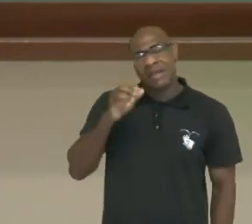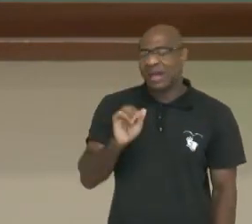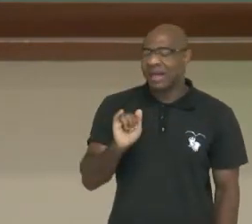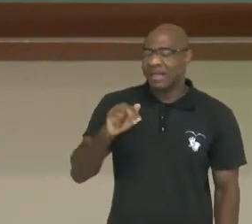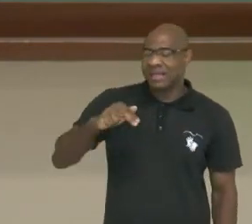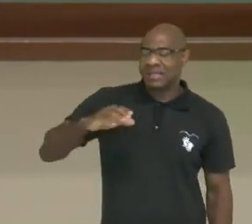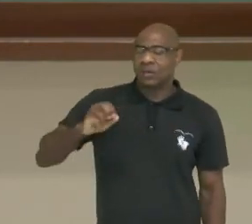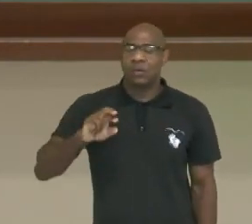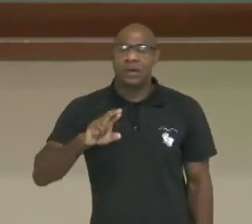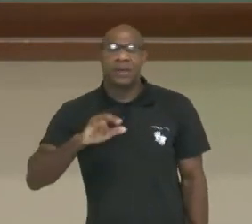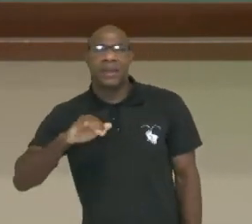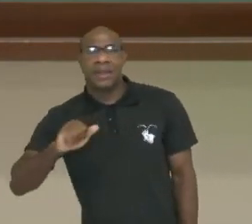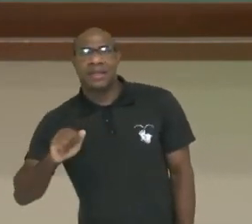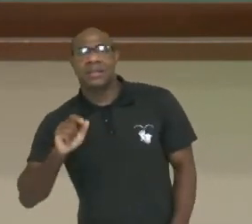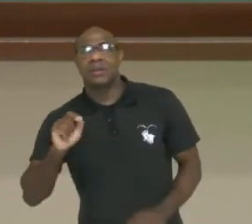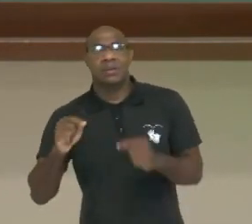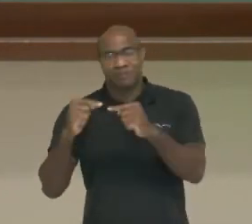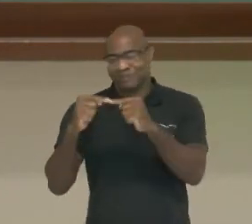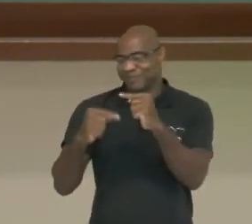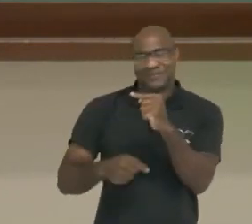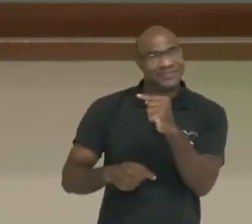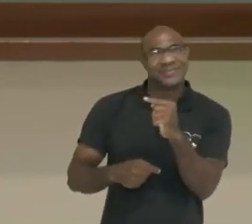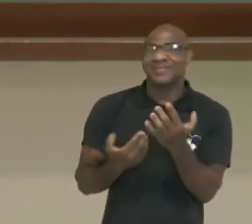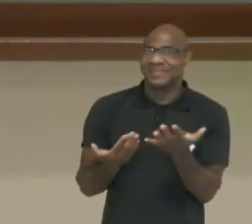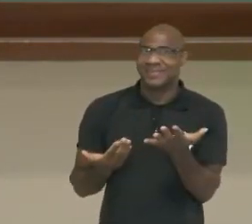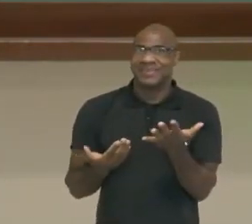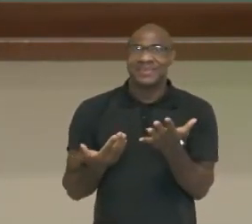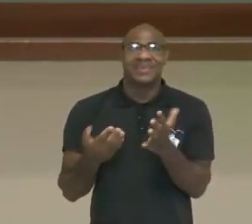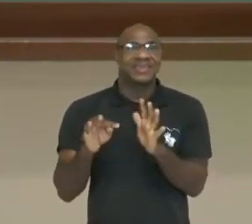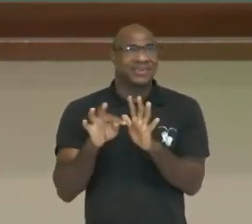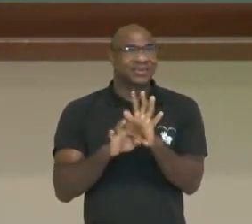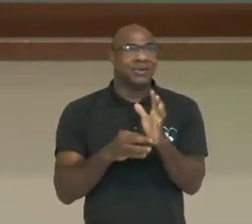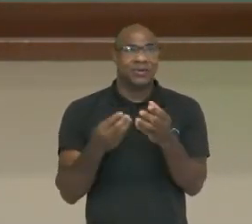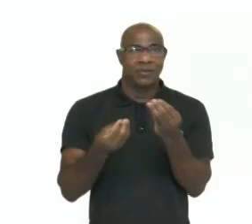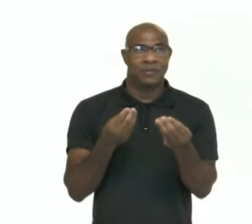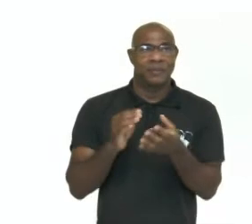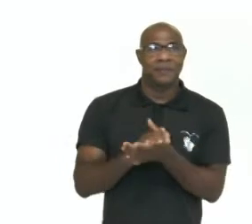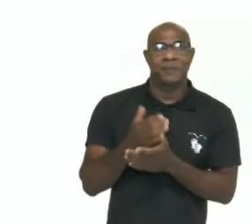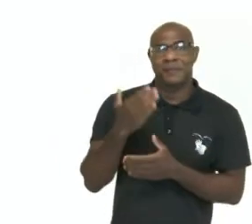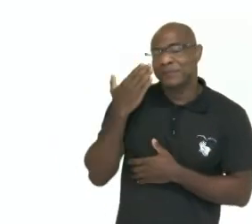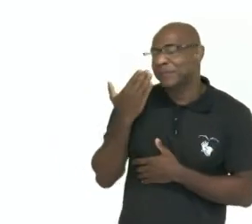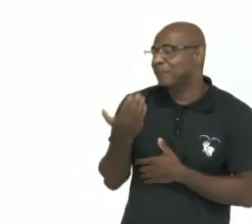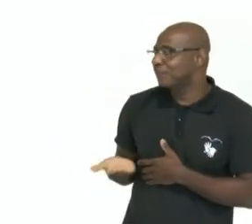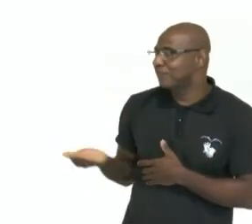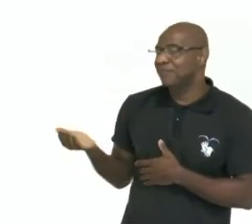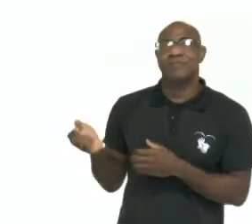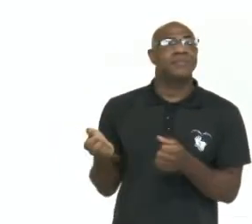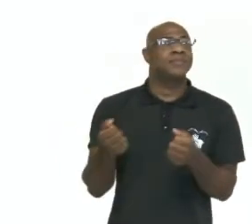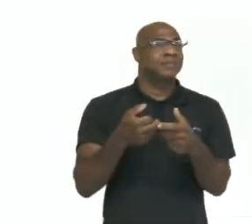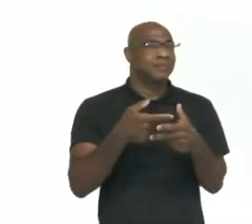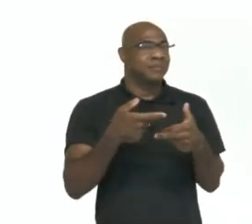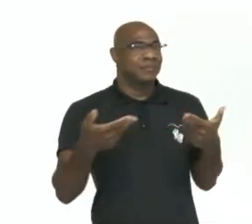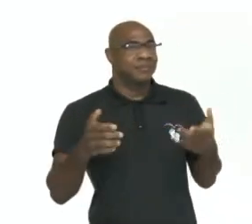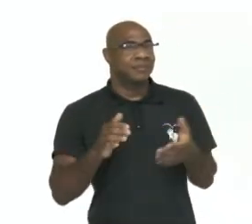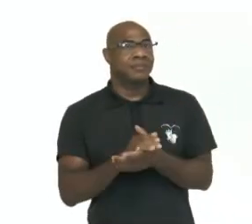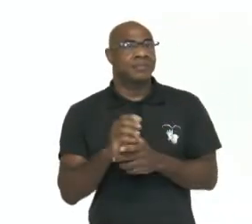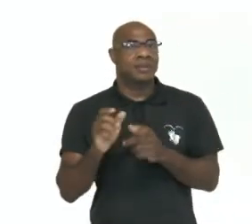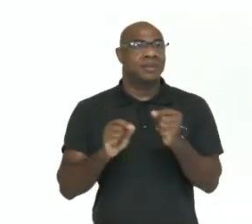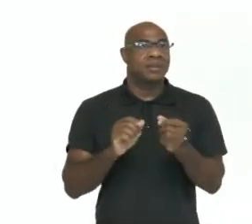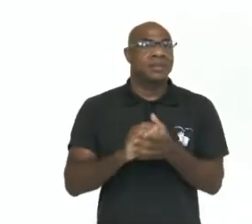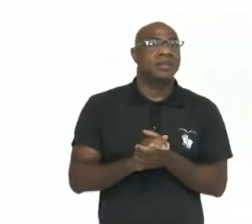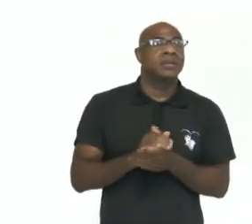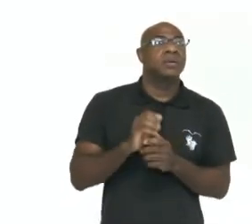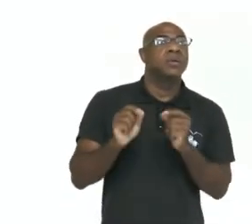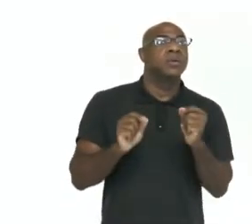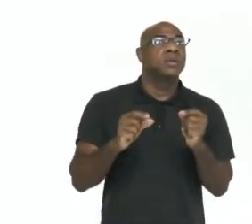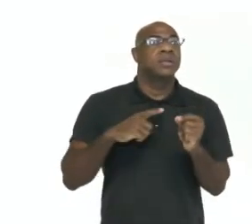ou o que nós temos que fazer para ter coerência textual? Então veja os elementos importantes na coerência textual. O que é importante